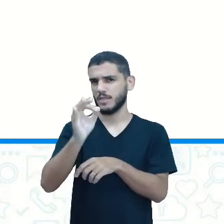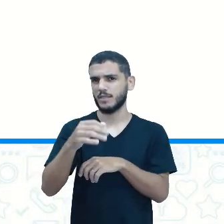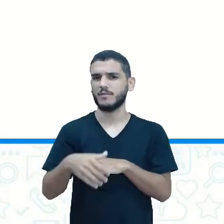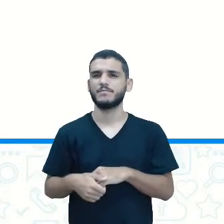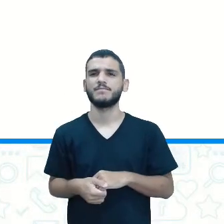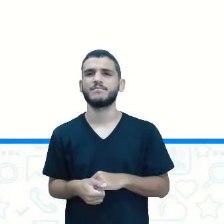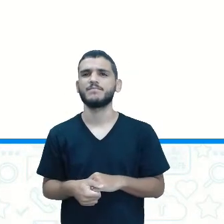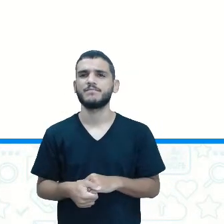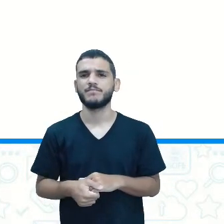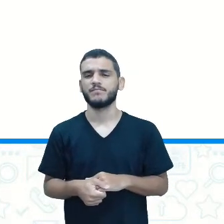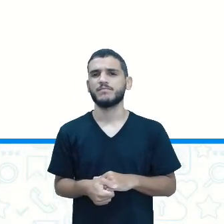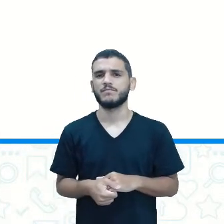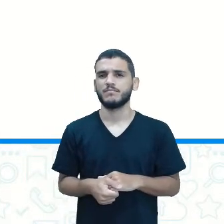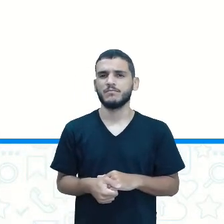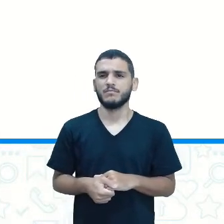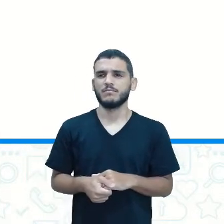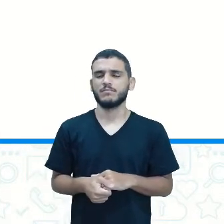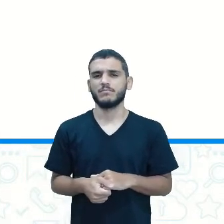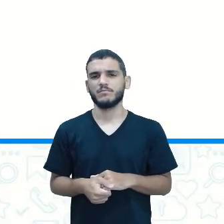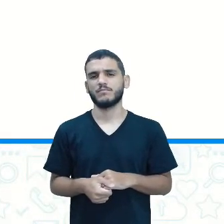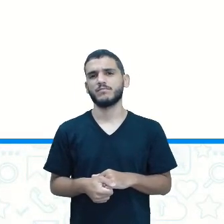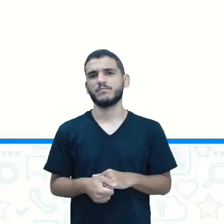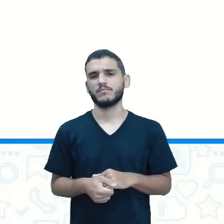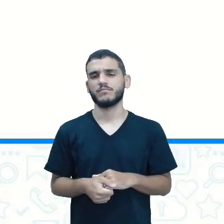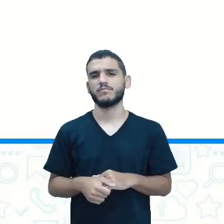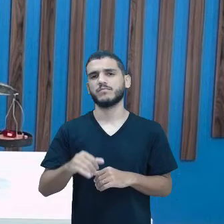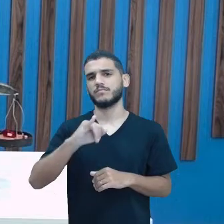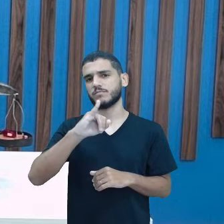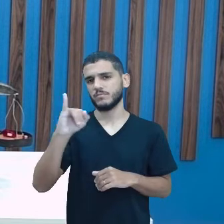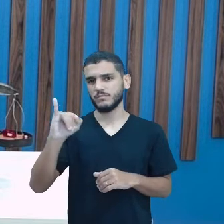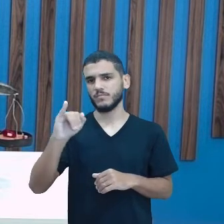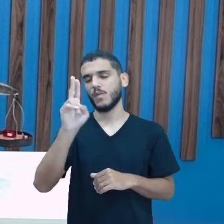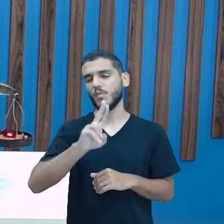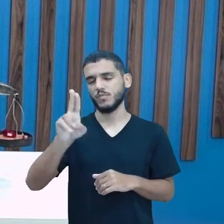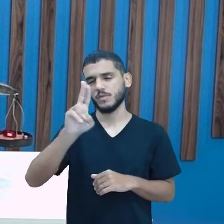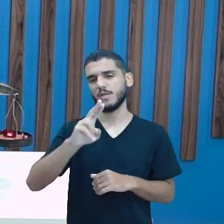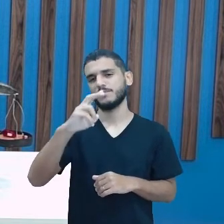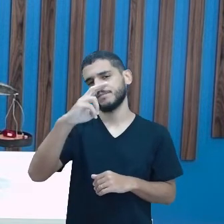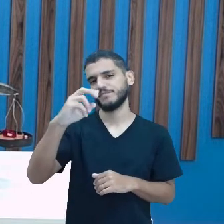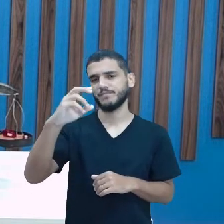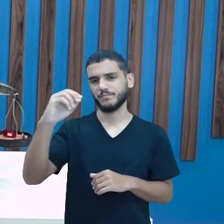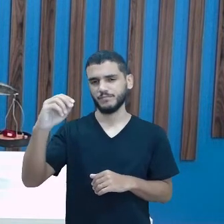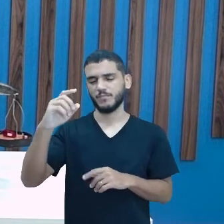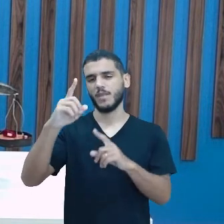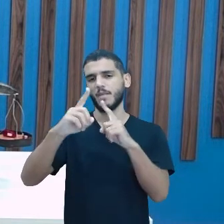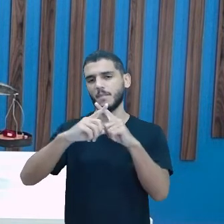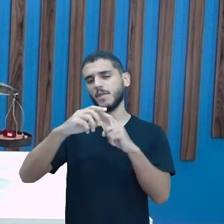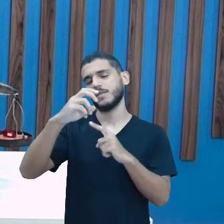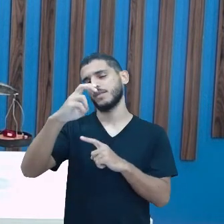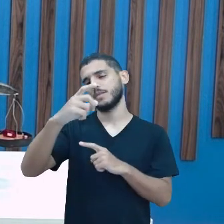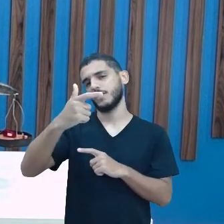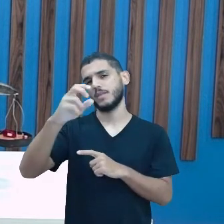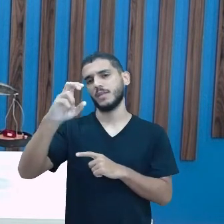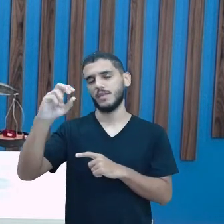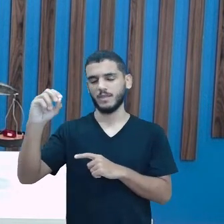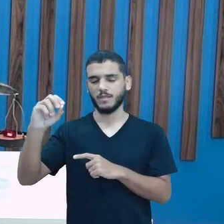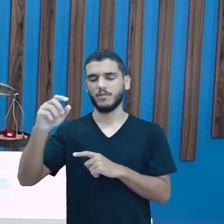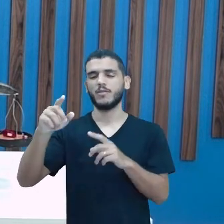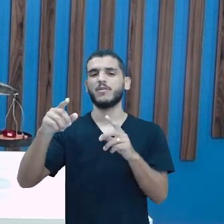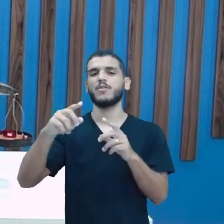que fazer, ó. Se eu pegar esse pezinho 500 mais 500 e esses 2 de 200, eu vou